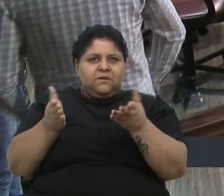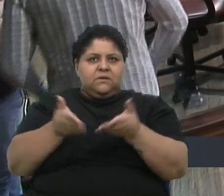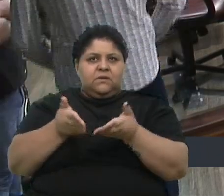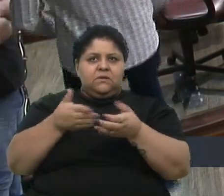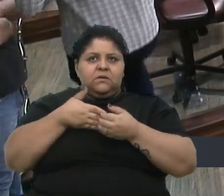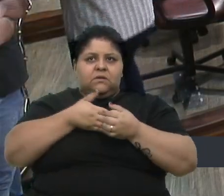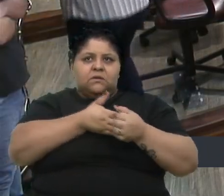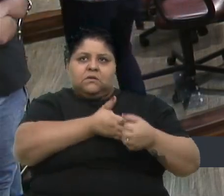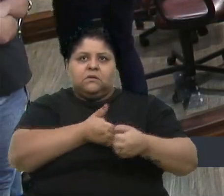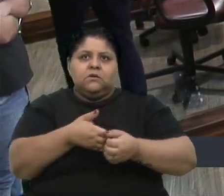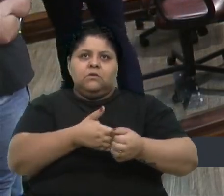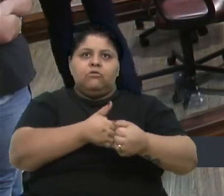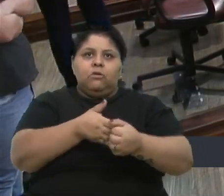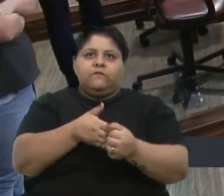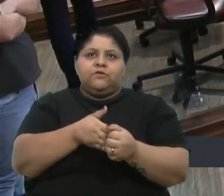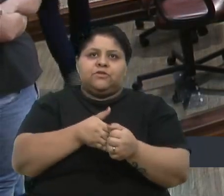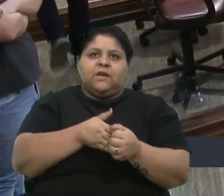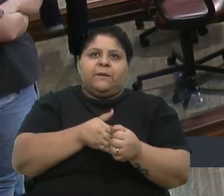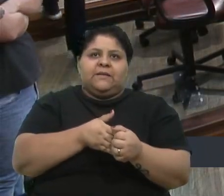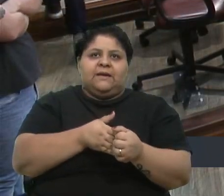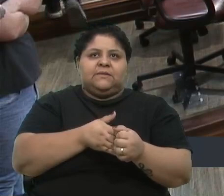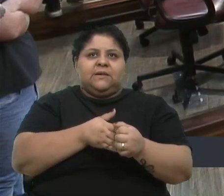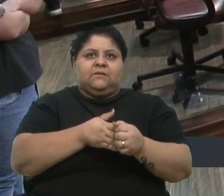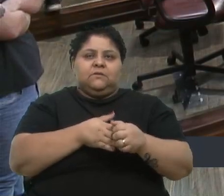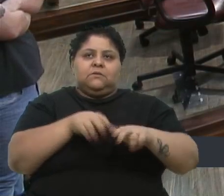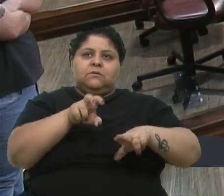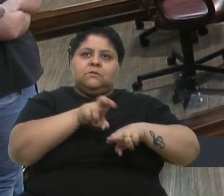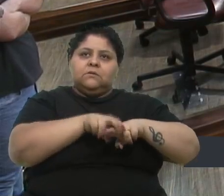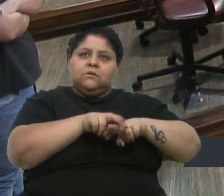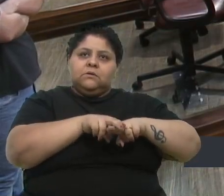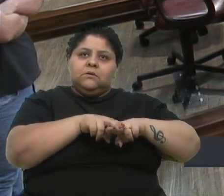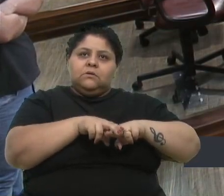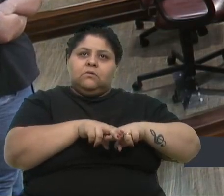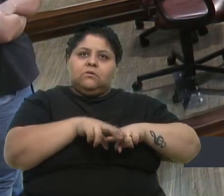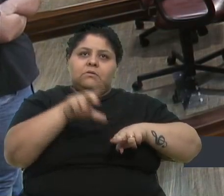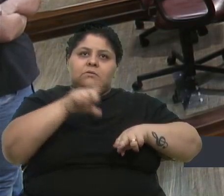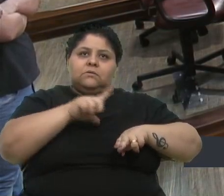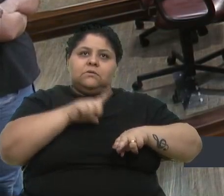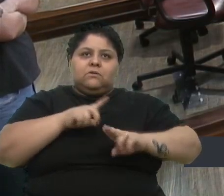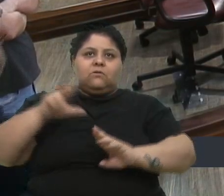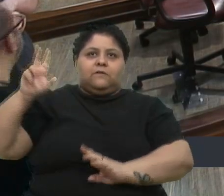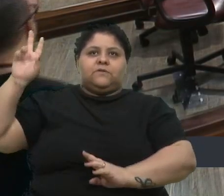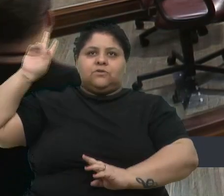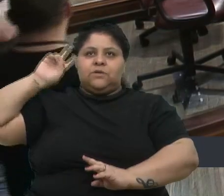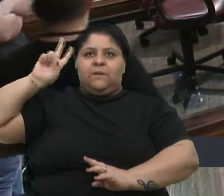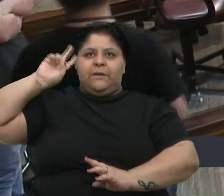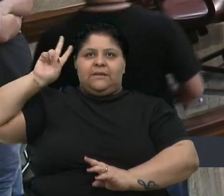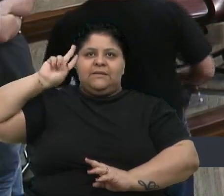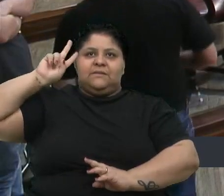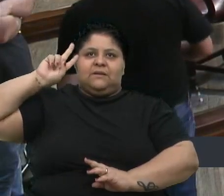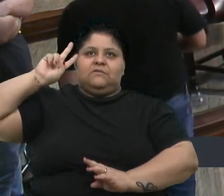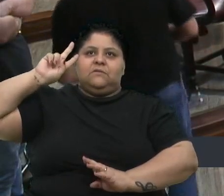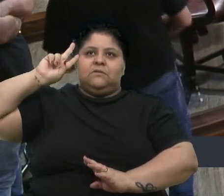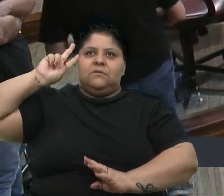do restaurante popular. A gente tem que... O senhor resgatou a história realmente, 2004,